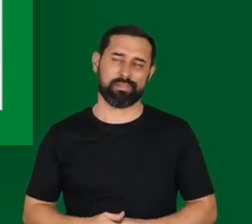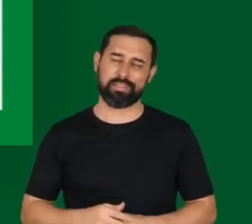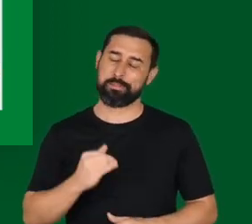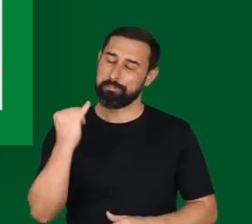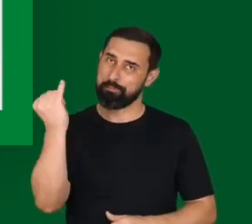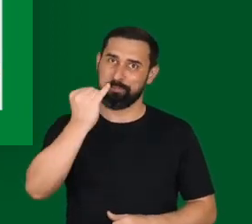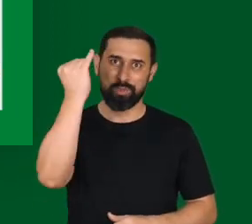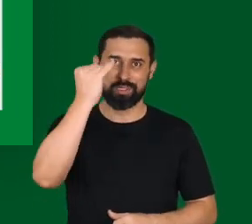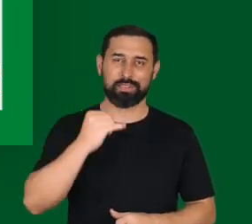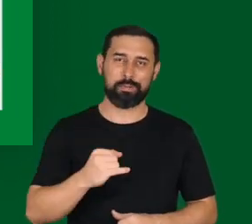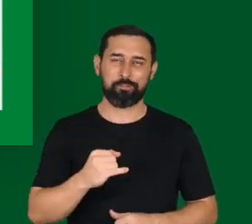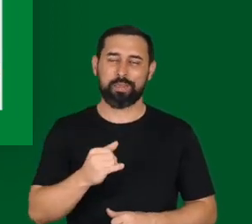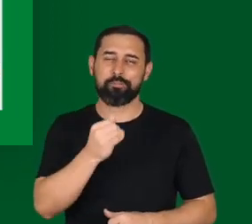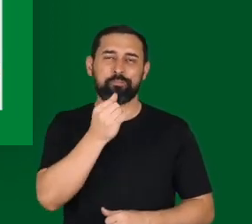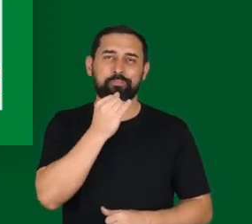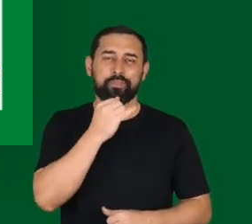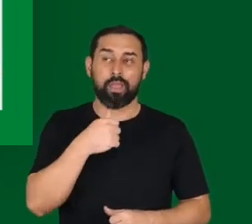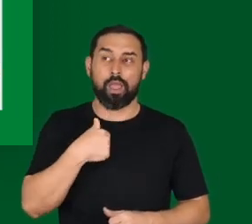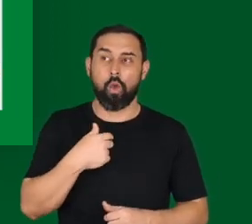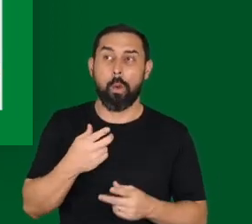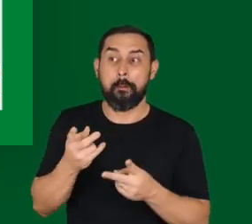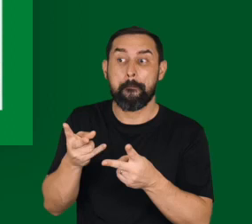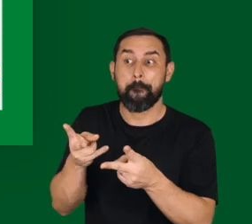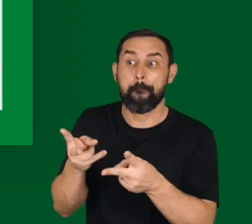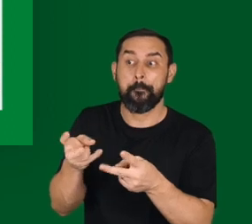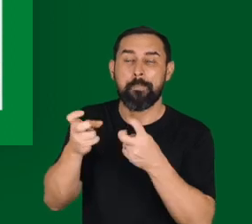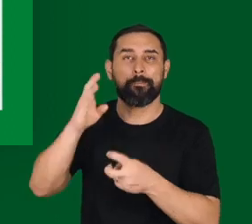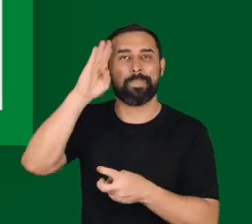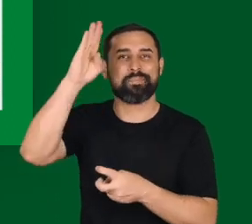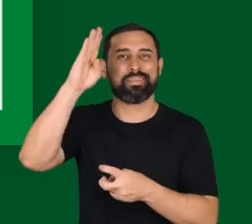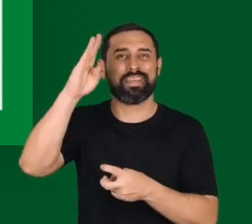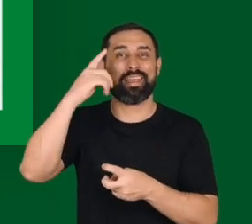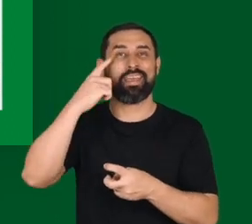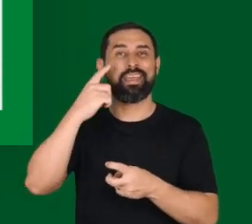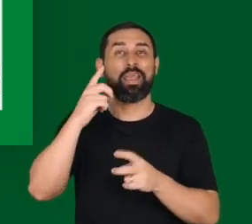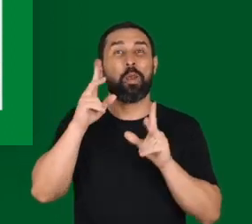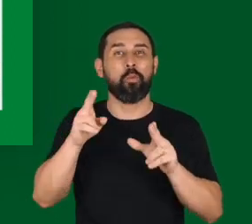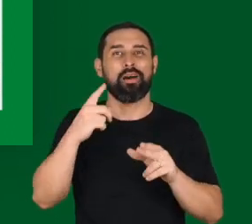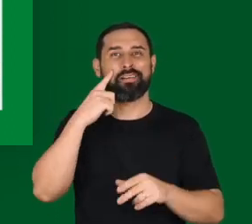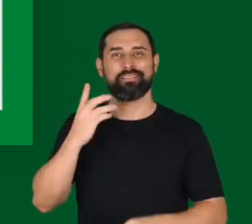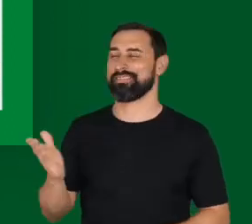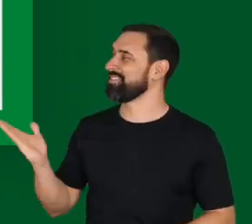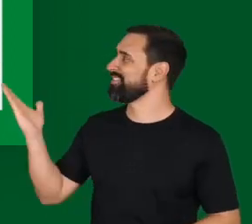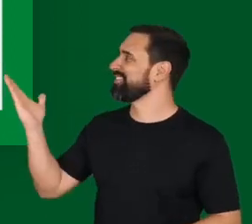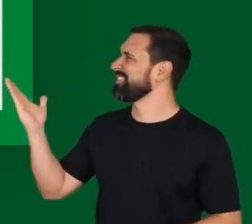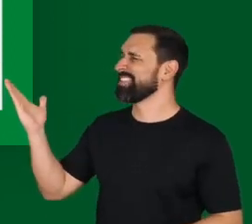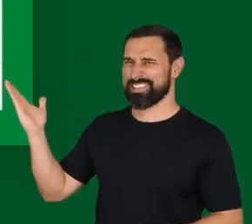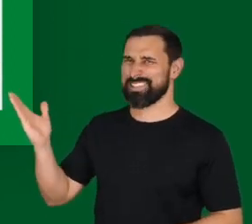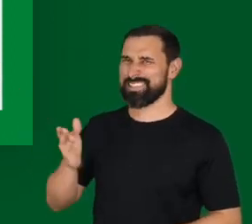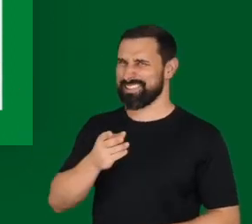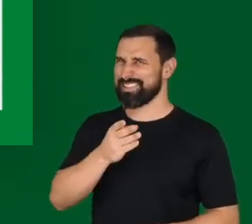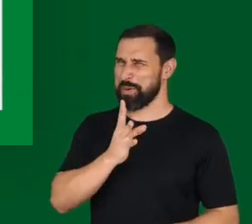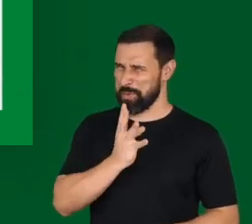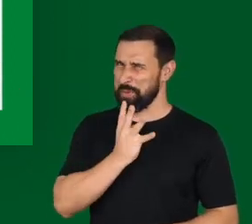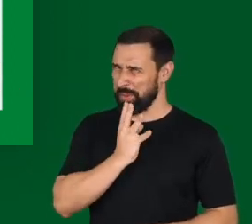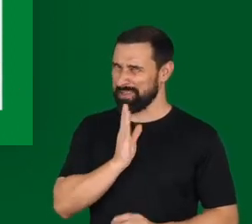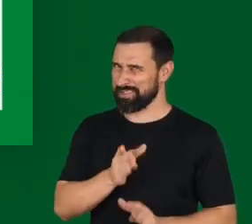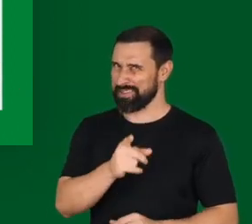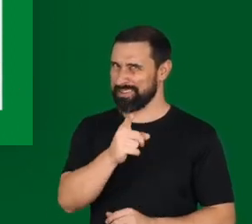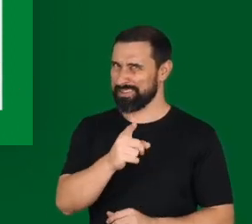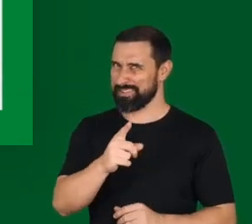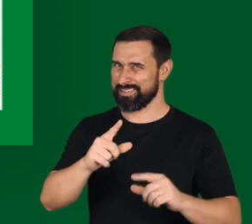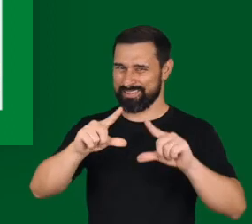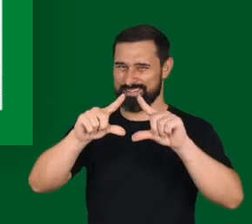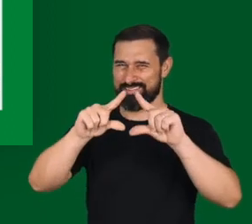O PAUS, ele traz sempre essa questão da impressão inicial, onde a gente tem o triângulo da avaliação pediátrica. Vocês já devem ter